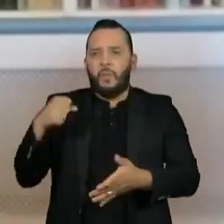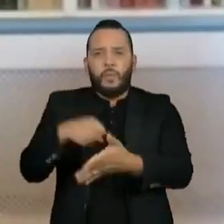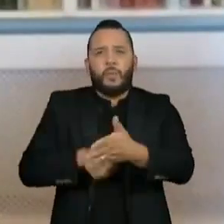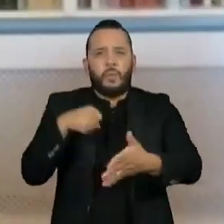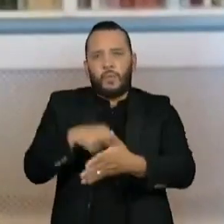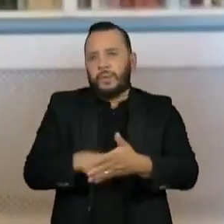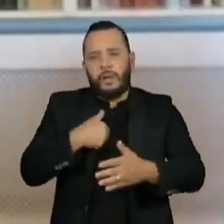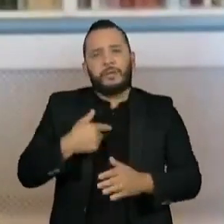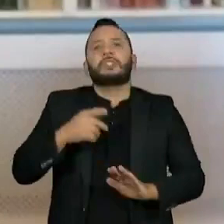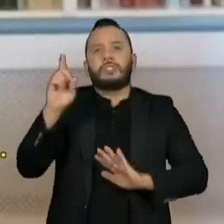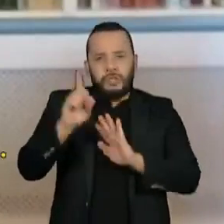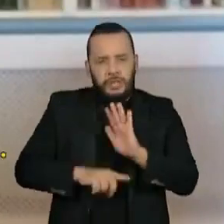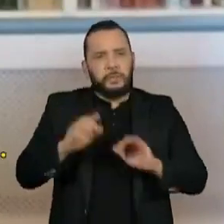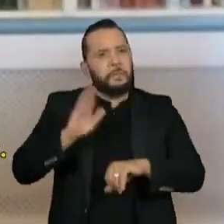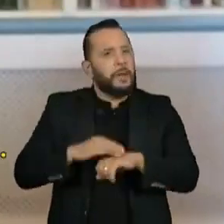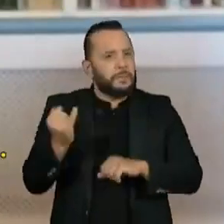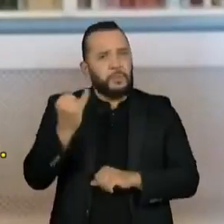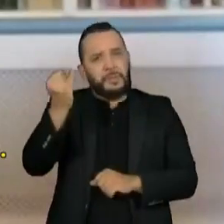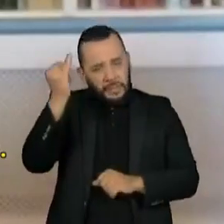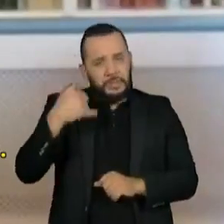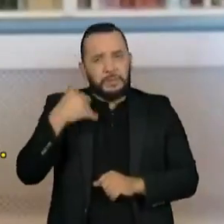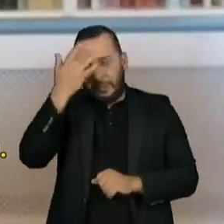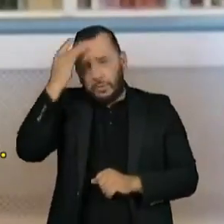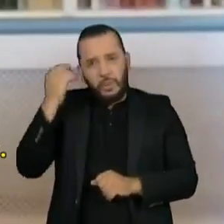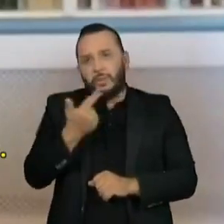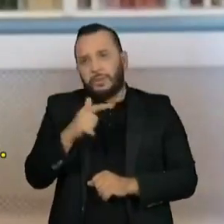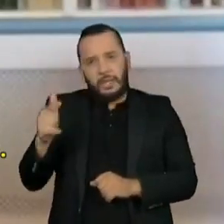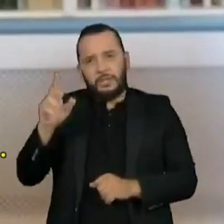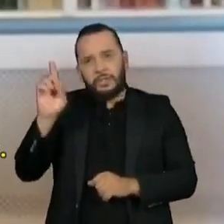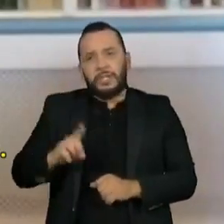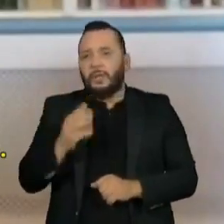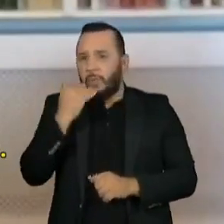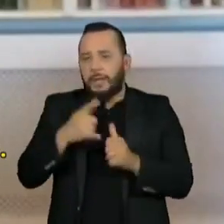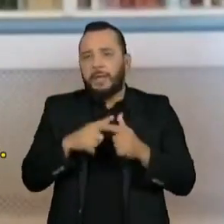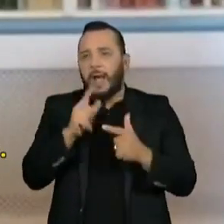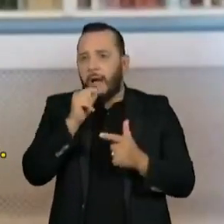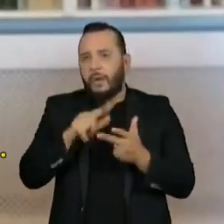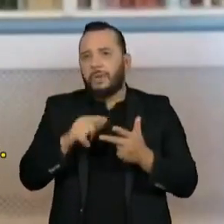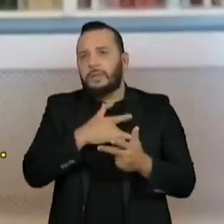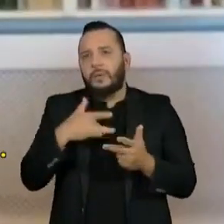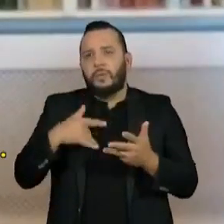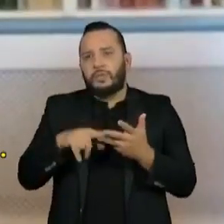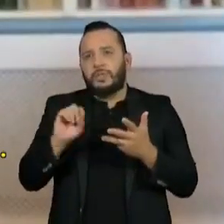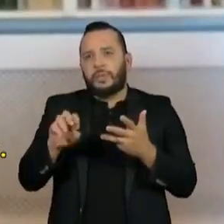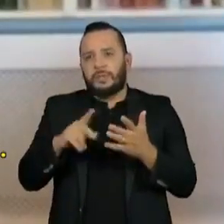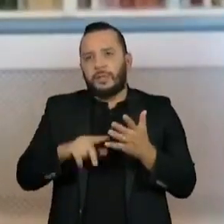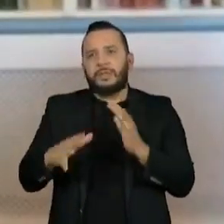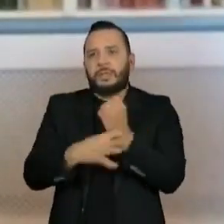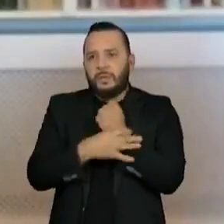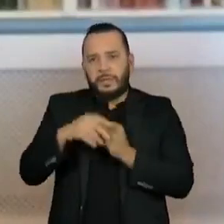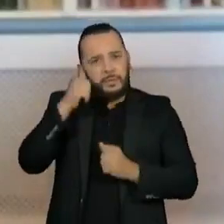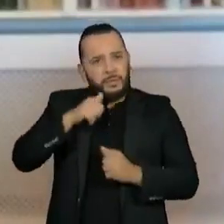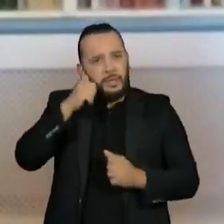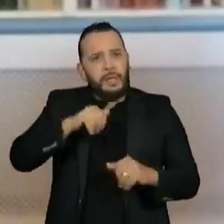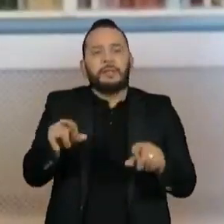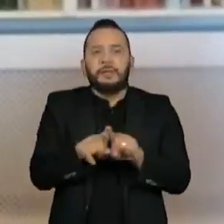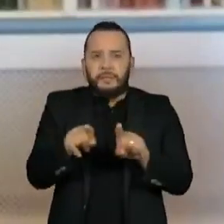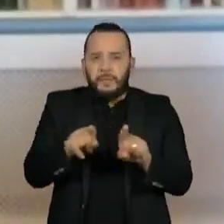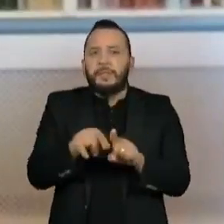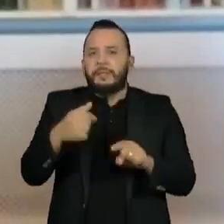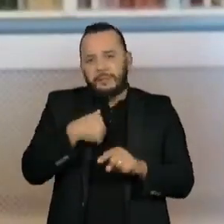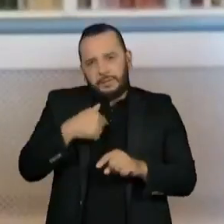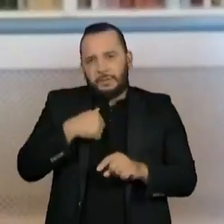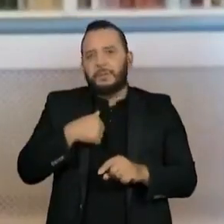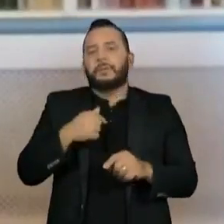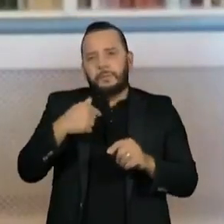que realmente importe, se você não tem eles, o direito de comida, saúde, educação e saúde, Eu também era o Honorário